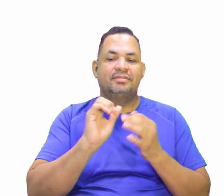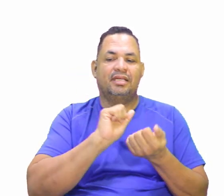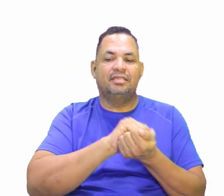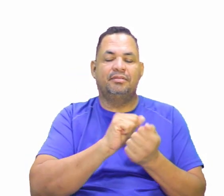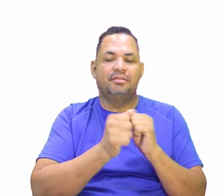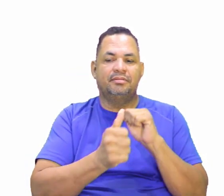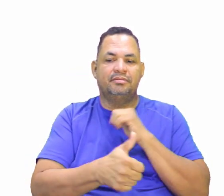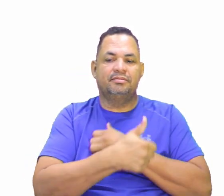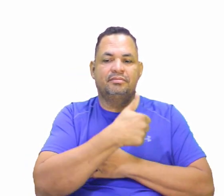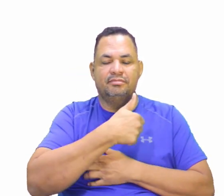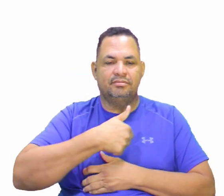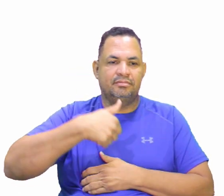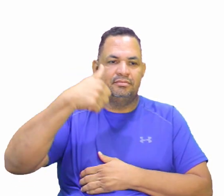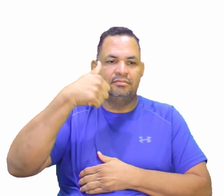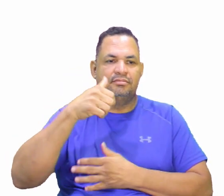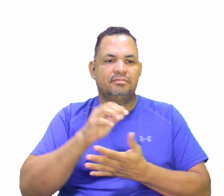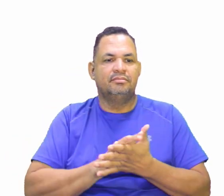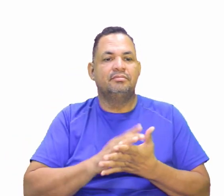melhor?